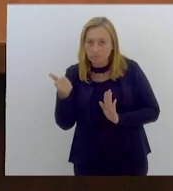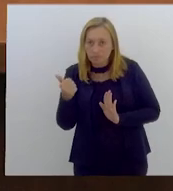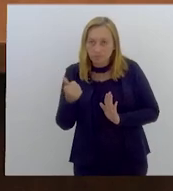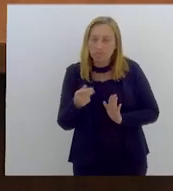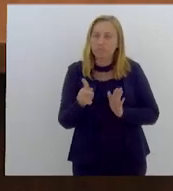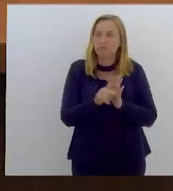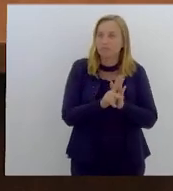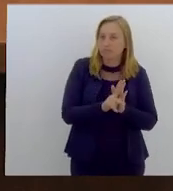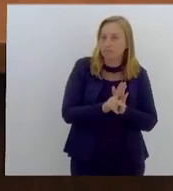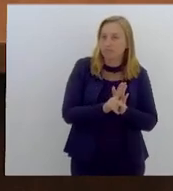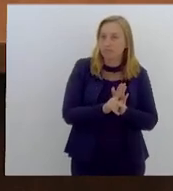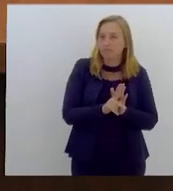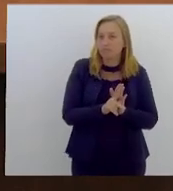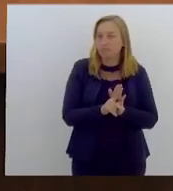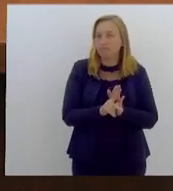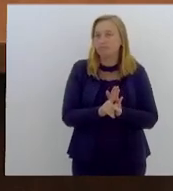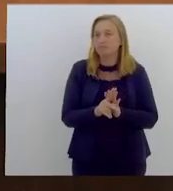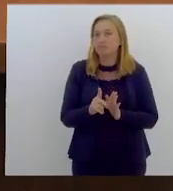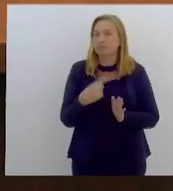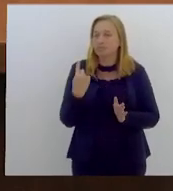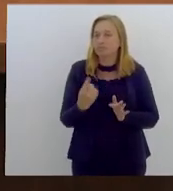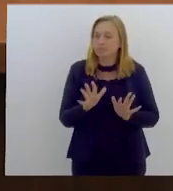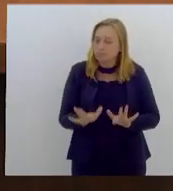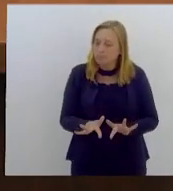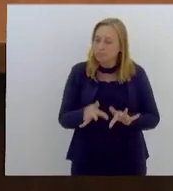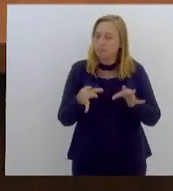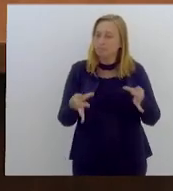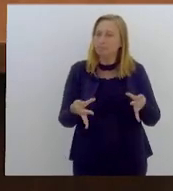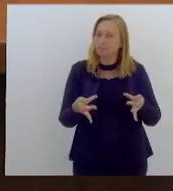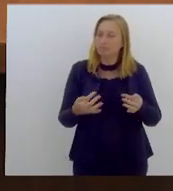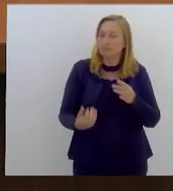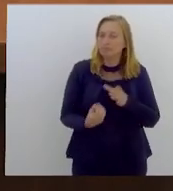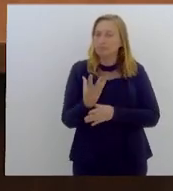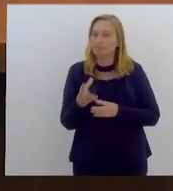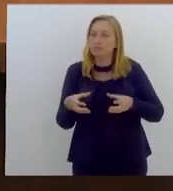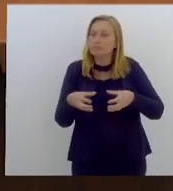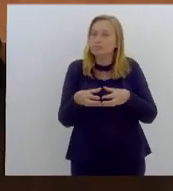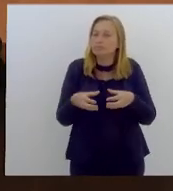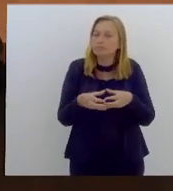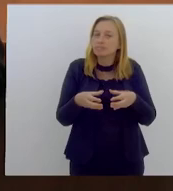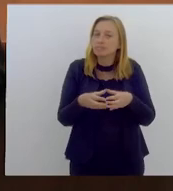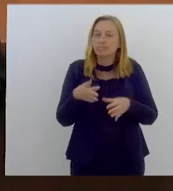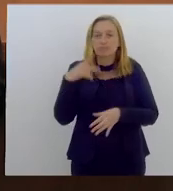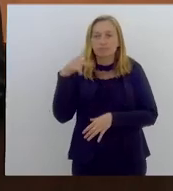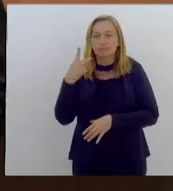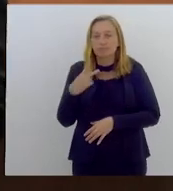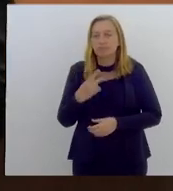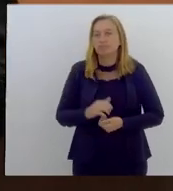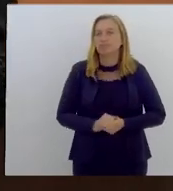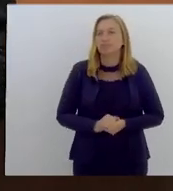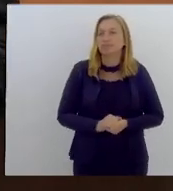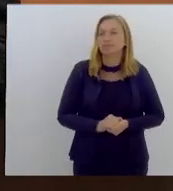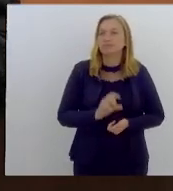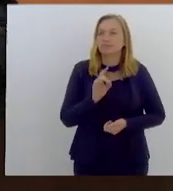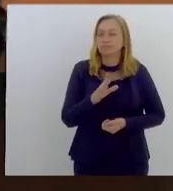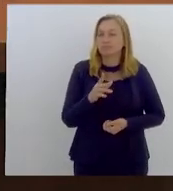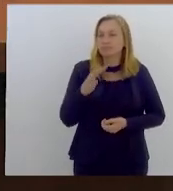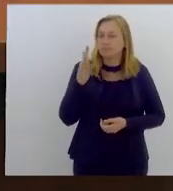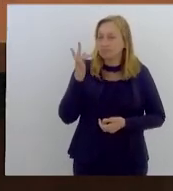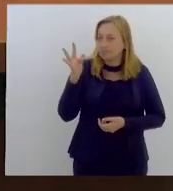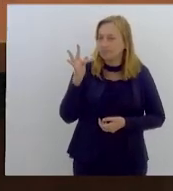o projeto. E sem vaidade, a gente está aqui para construir em conjunto no coletivo do Parlamento. Fazer só uma